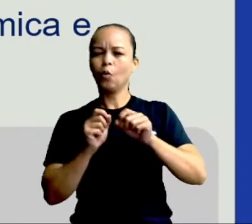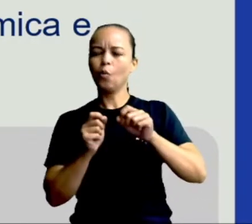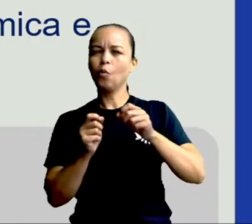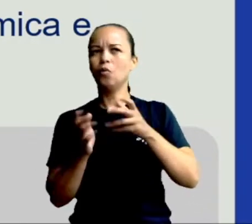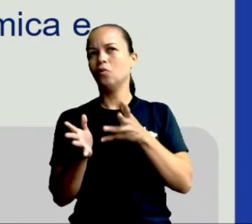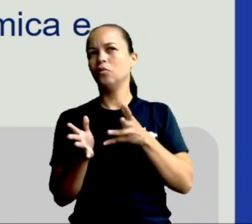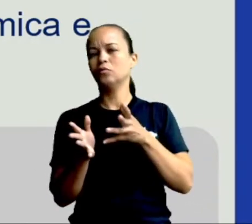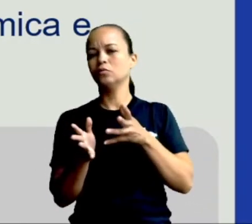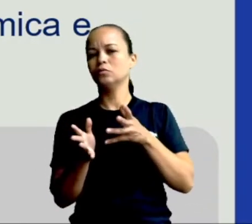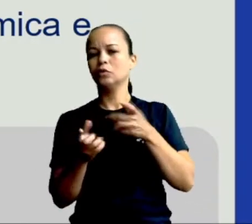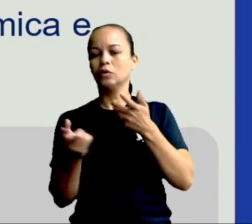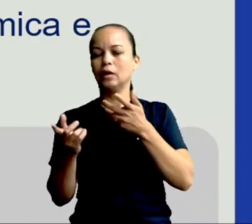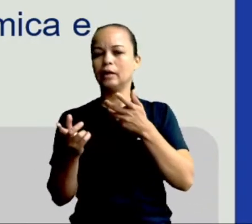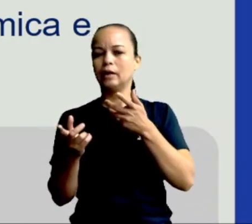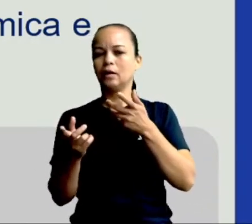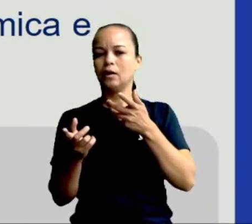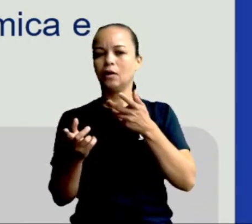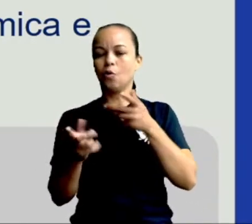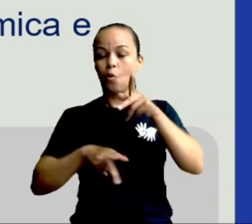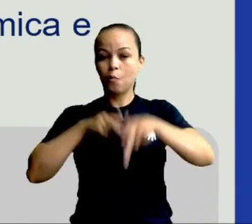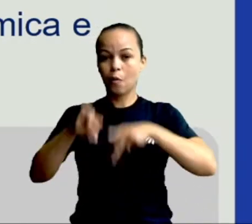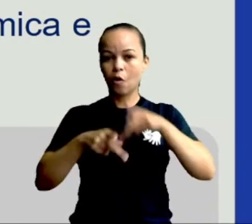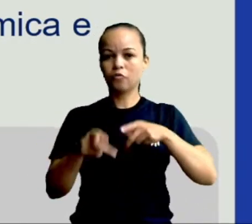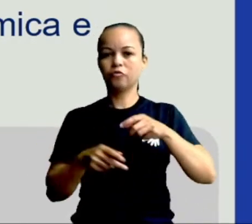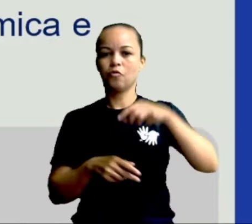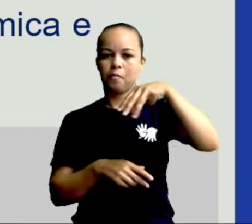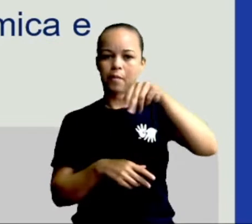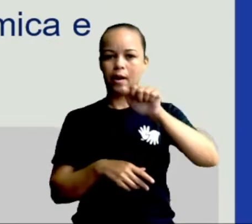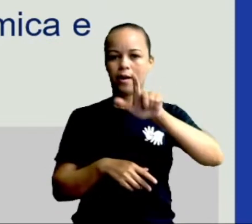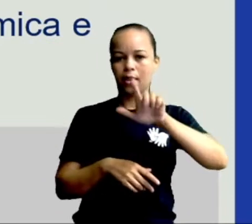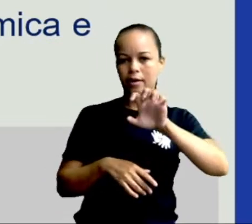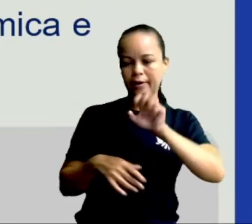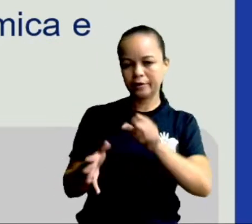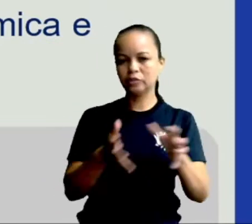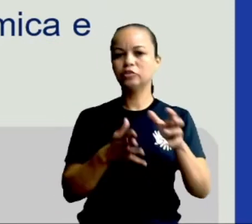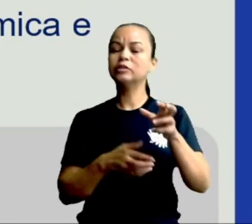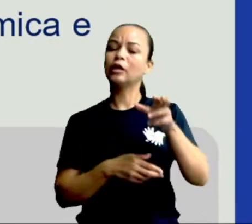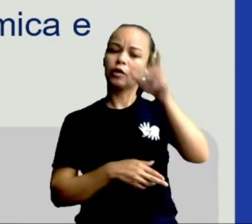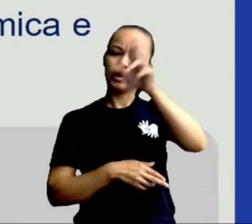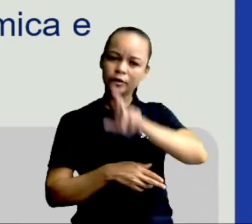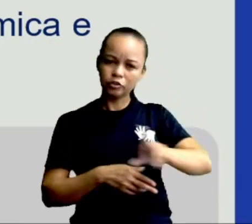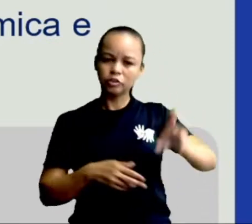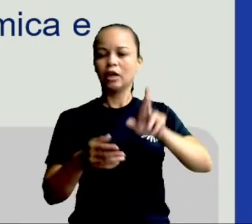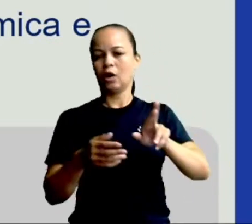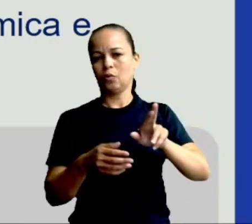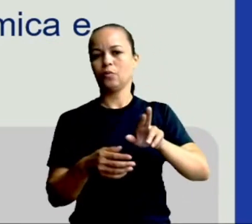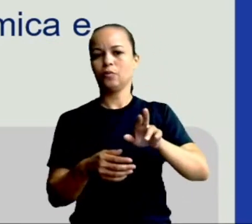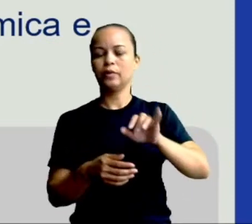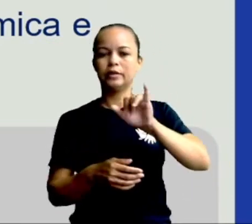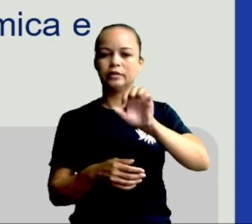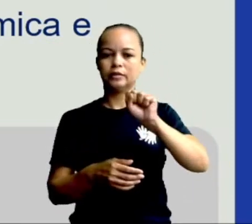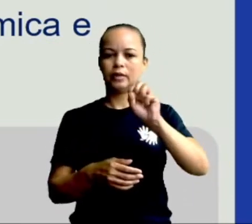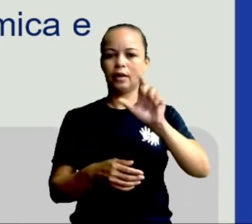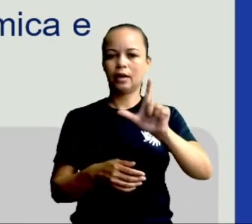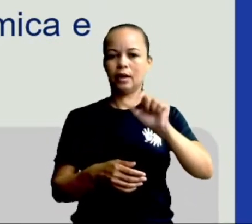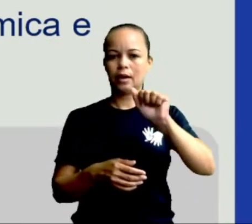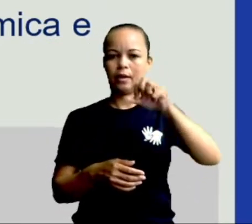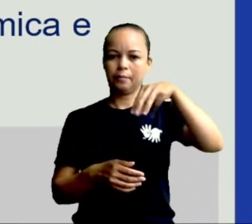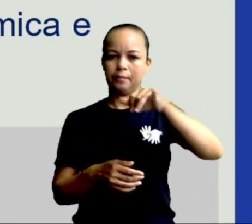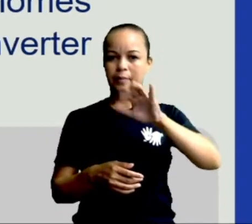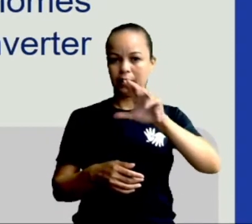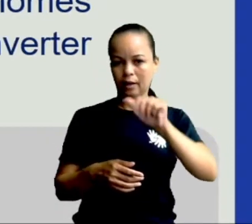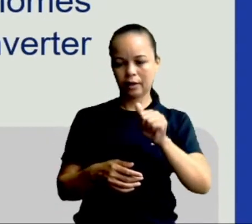eram de religião islâmica e eram alfabetizados em árabe e também foram trazidos para o